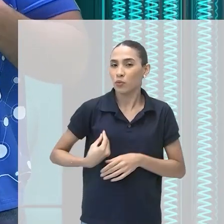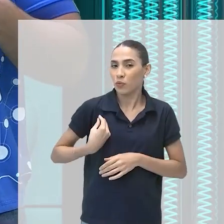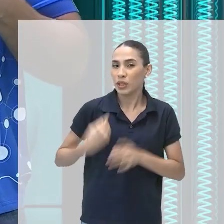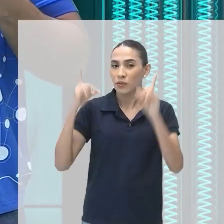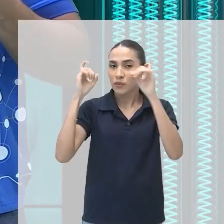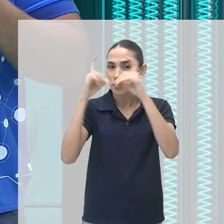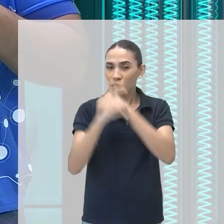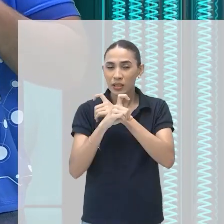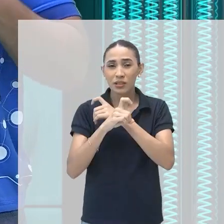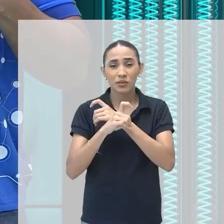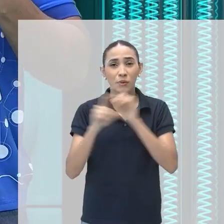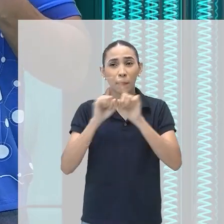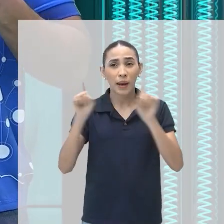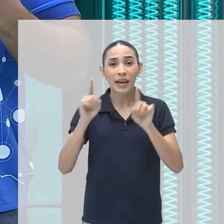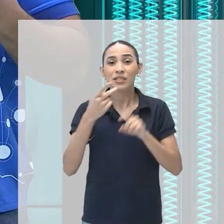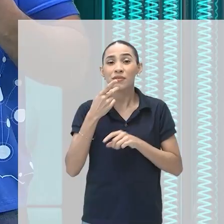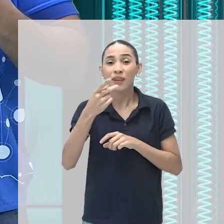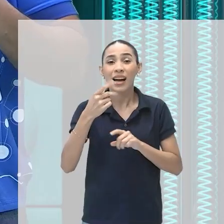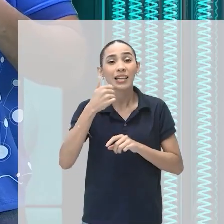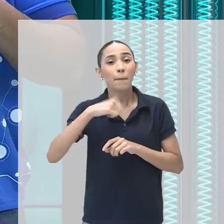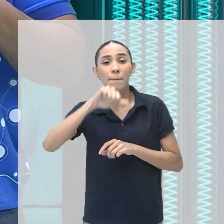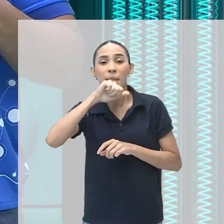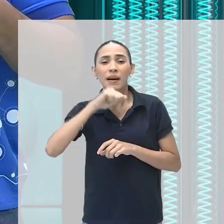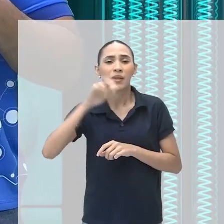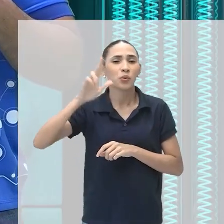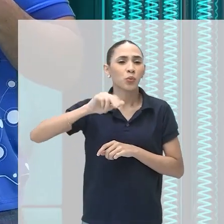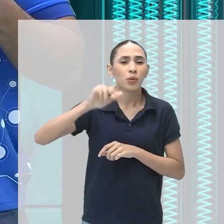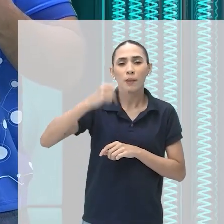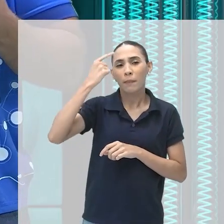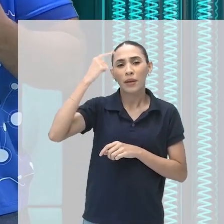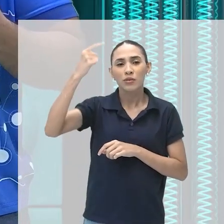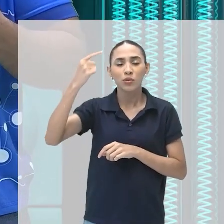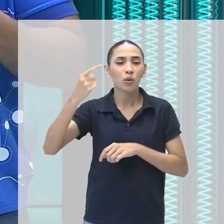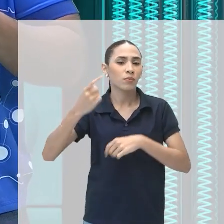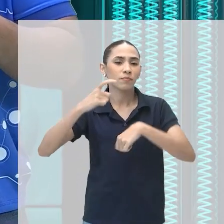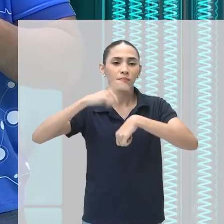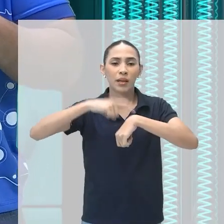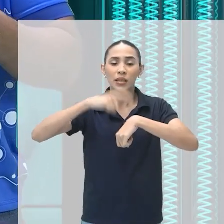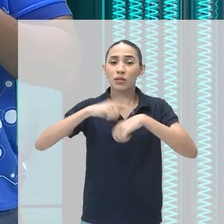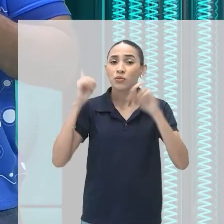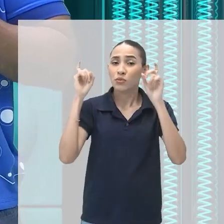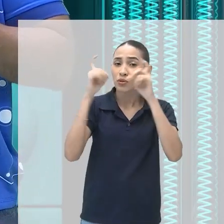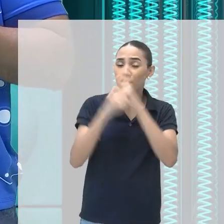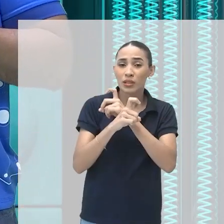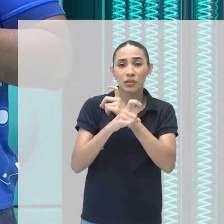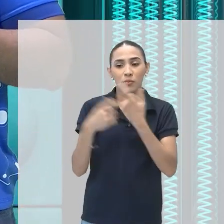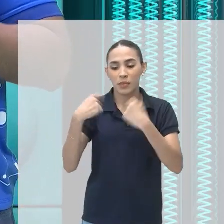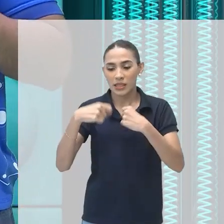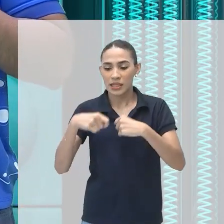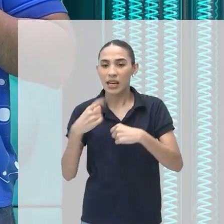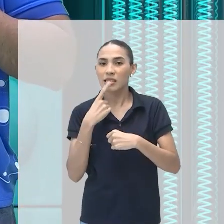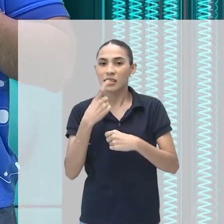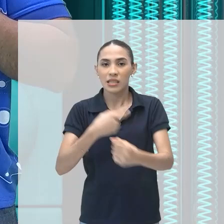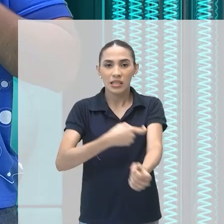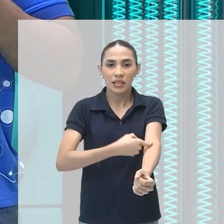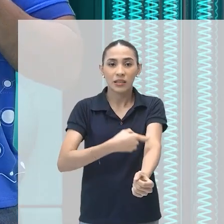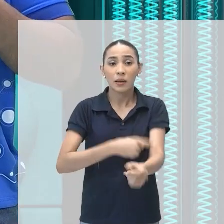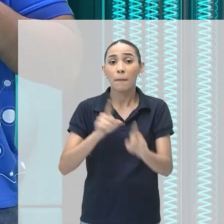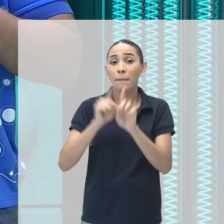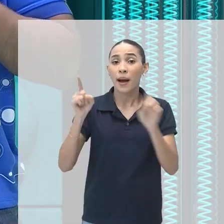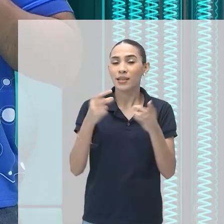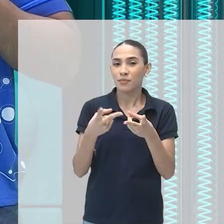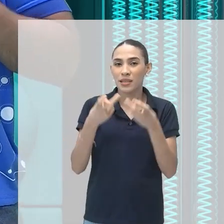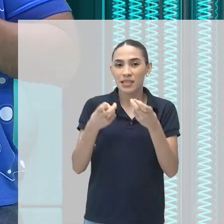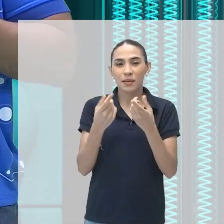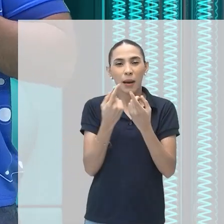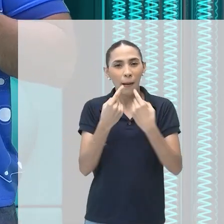ela nunca pensou em passar por esse momento, que o filho dela fosse precisar, né, de doação de sangue. E observem